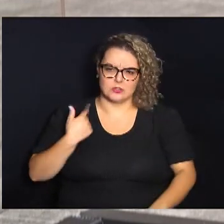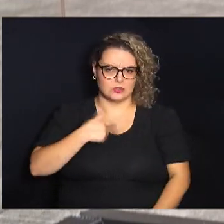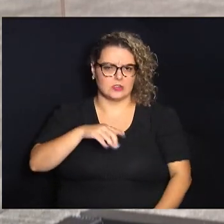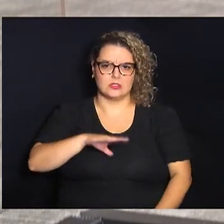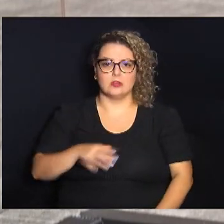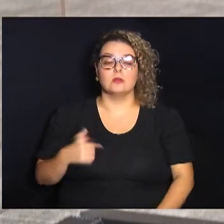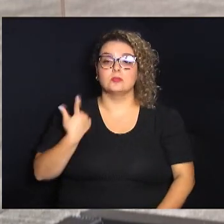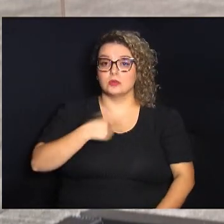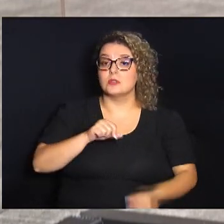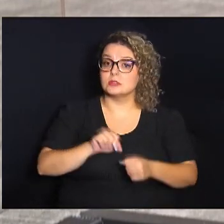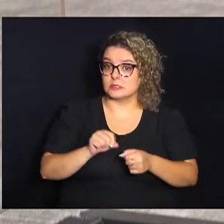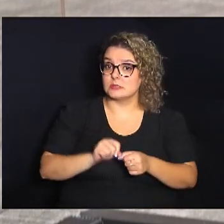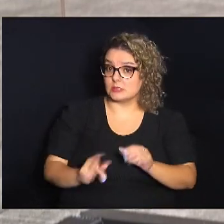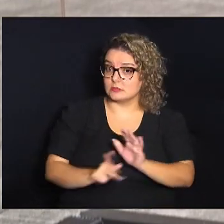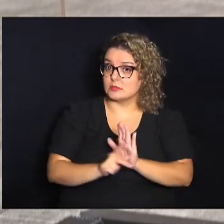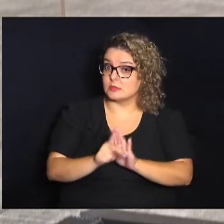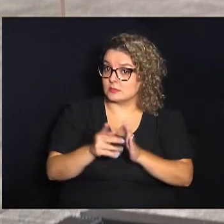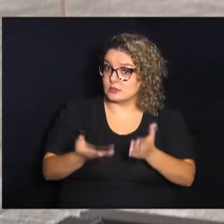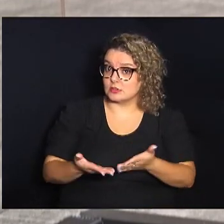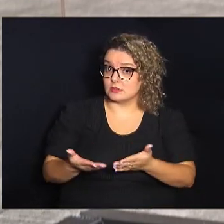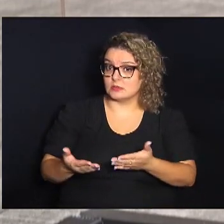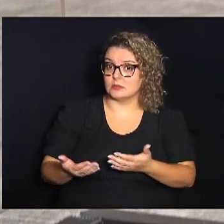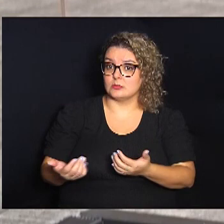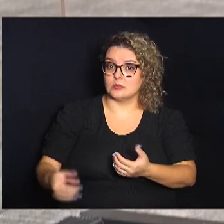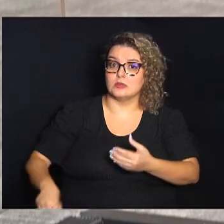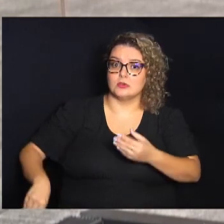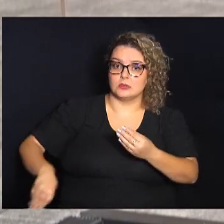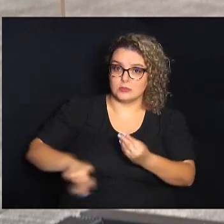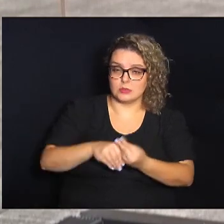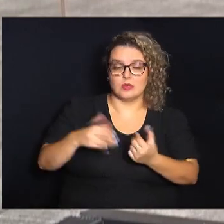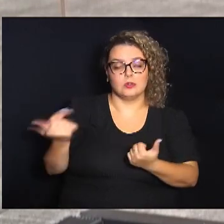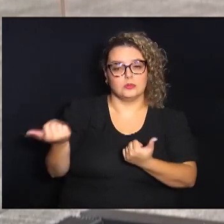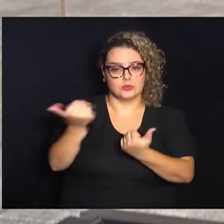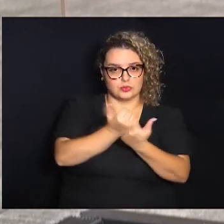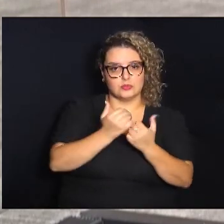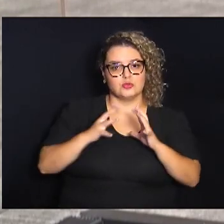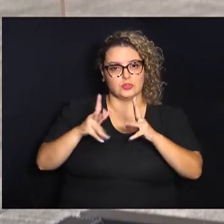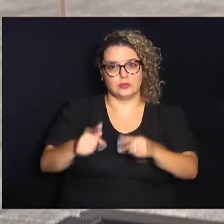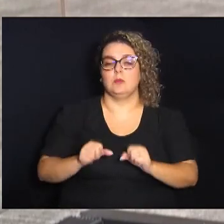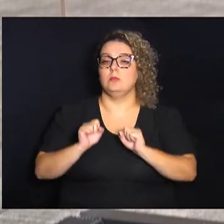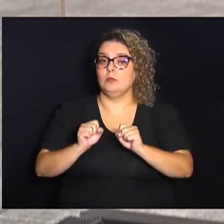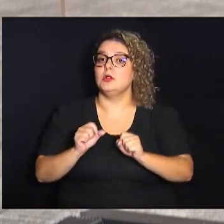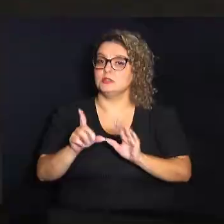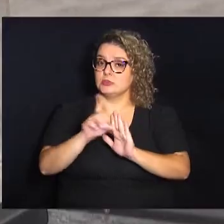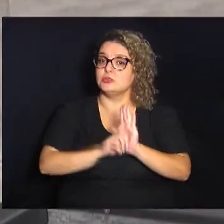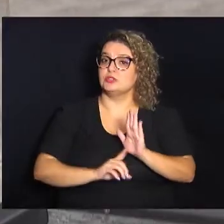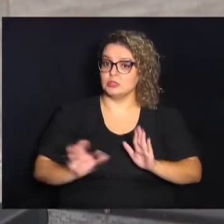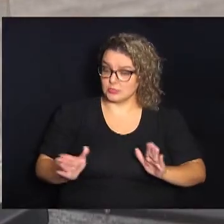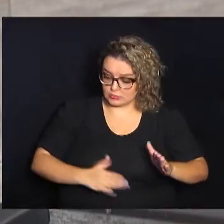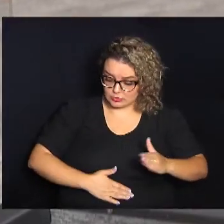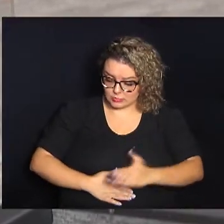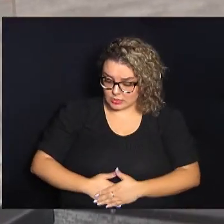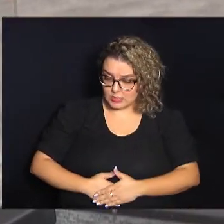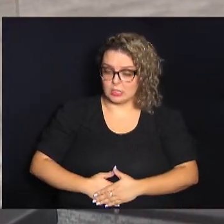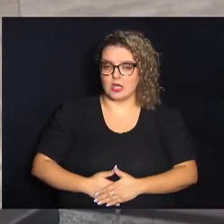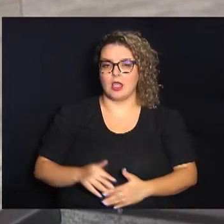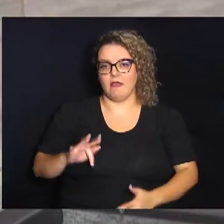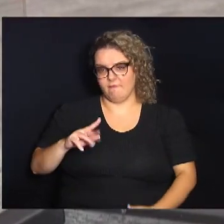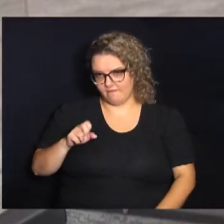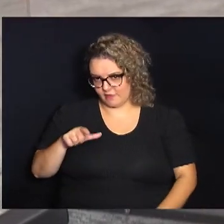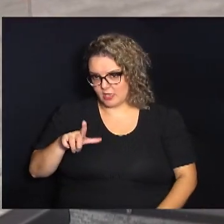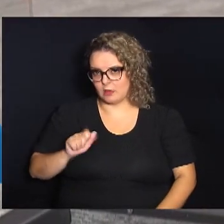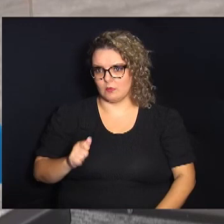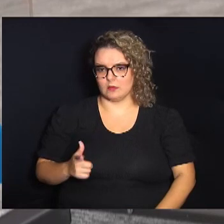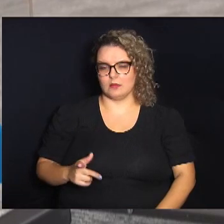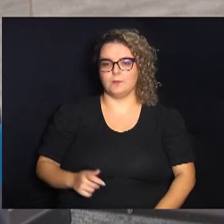nós fizemos esse projeto e esse substitutivo total para que elas possam ter direito a essas fraldas. Quando nós apresentamos o